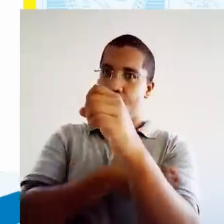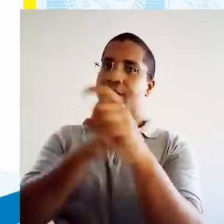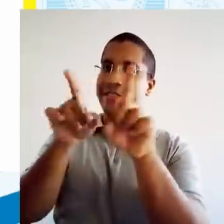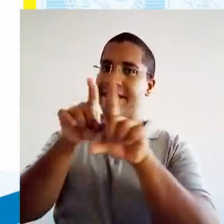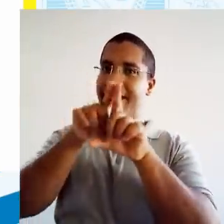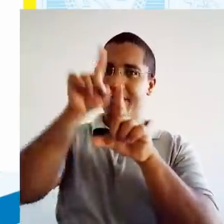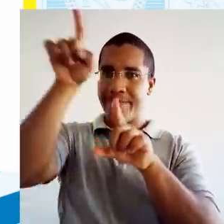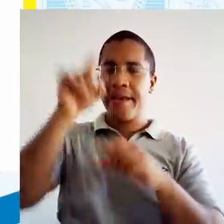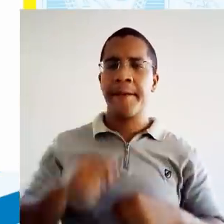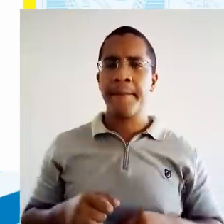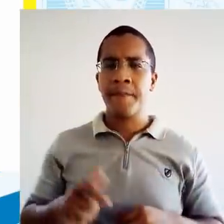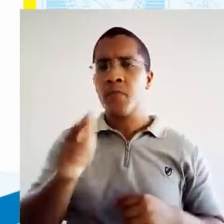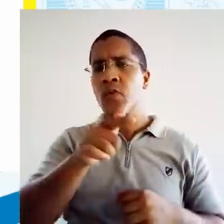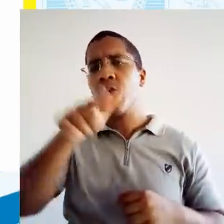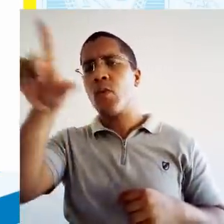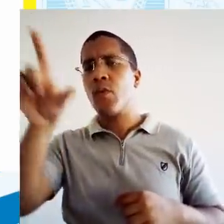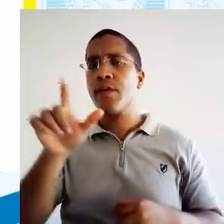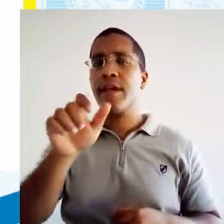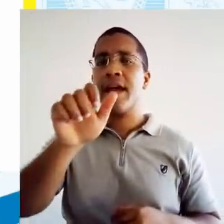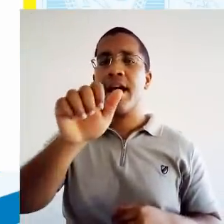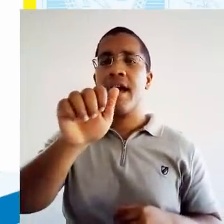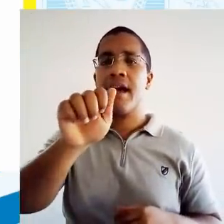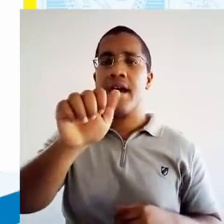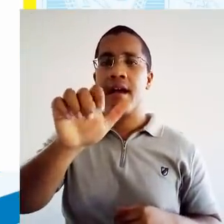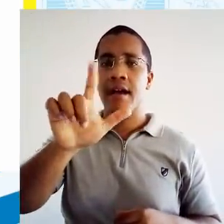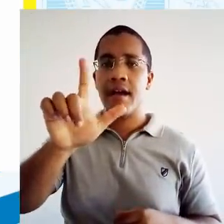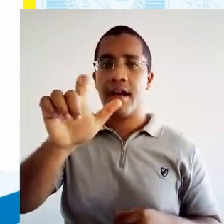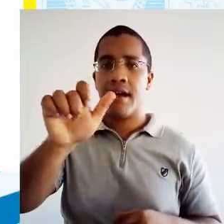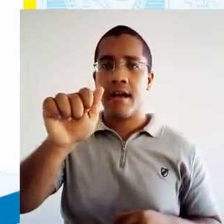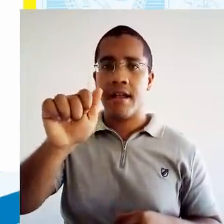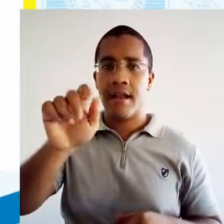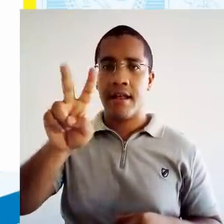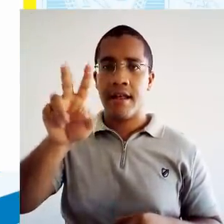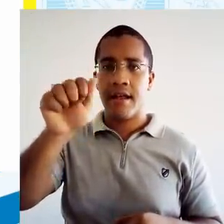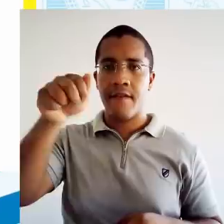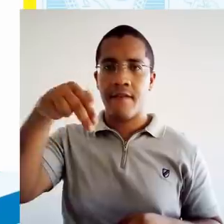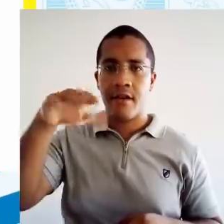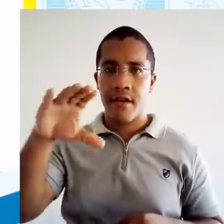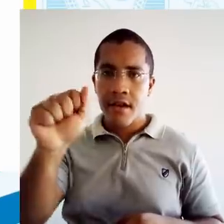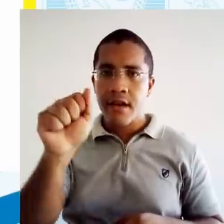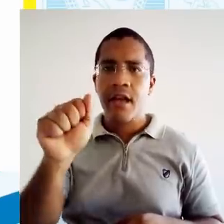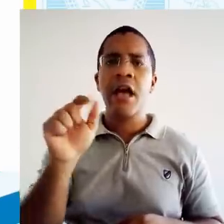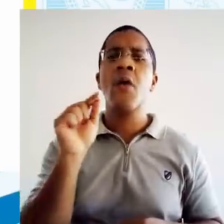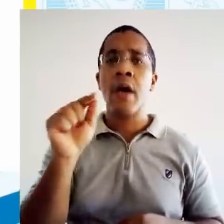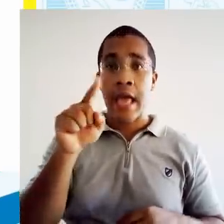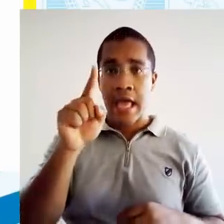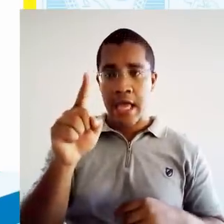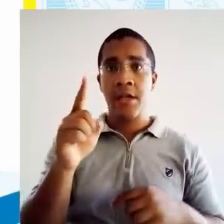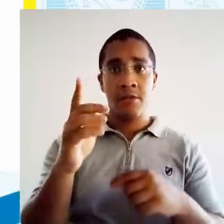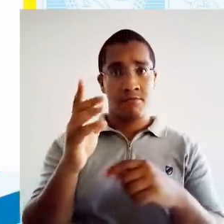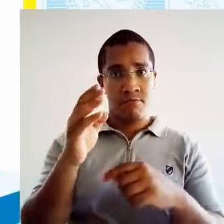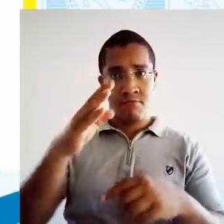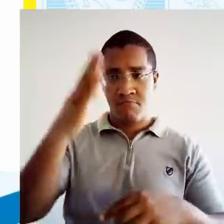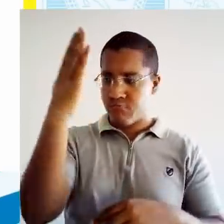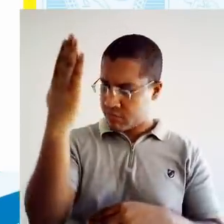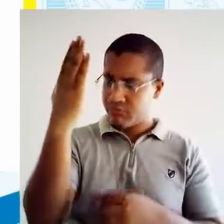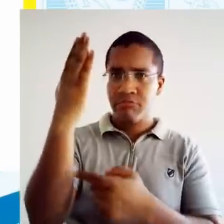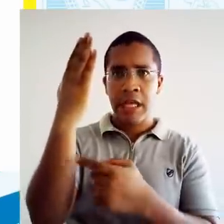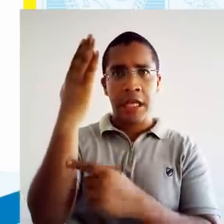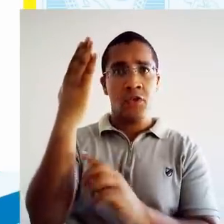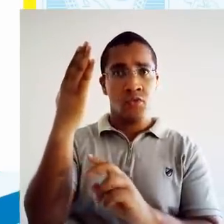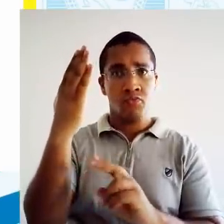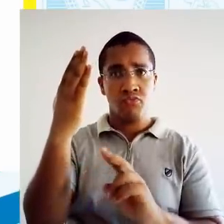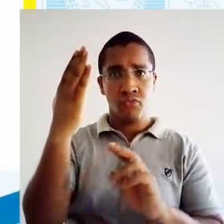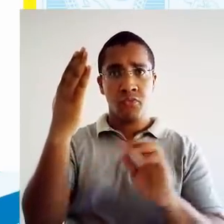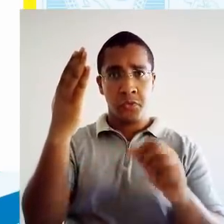Alavanca. A alavanca ela vai ser formada por um objeto rígido que é capaz de girar em torno de um ponto